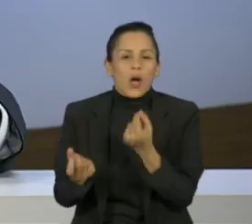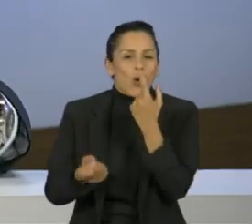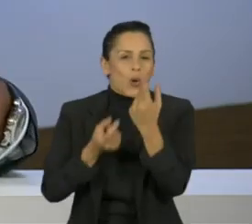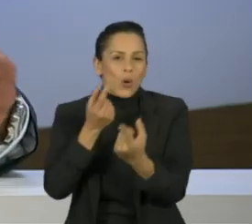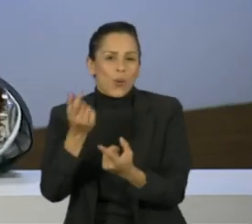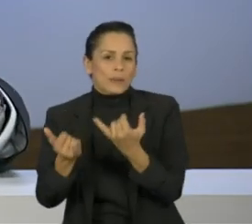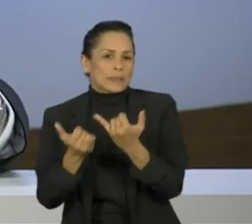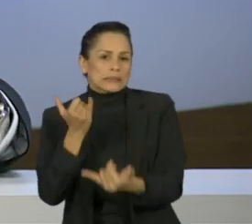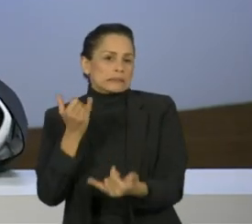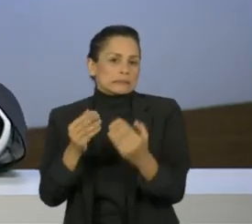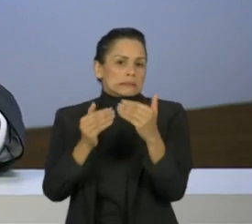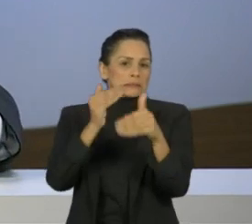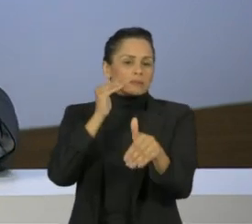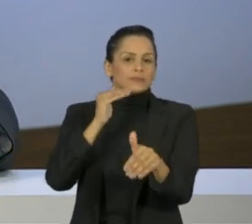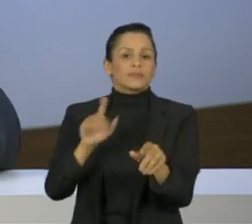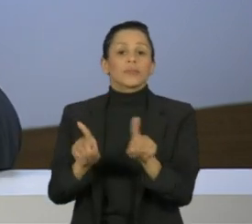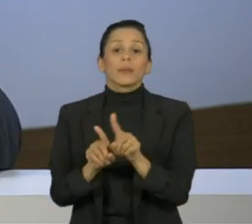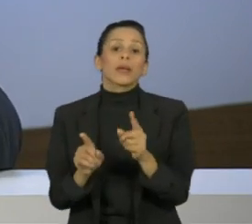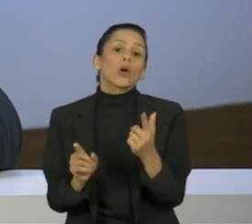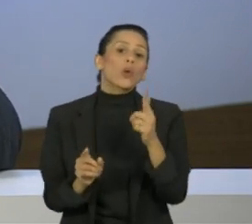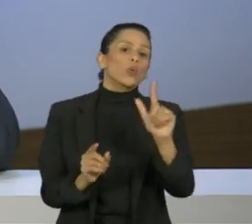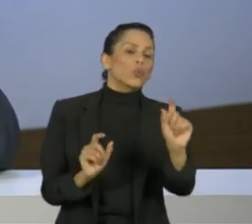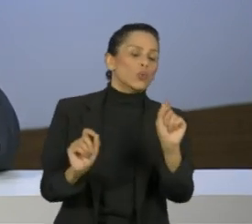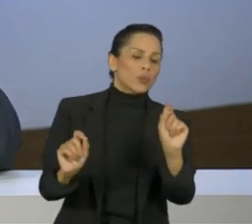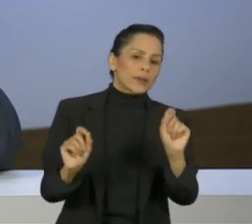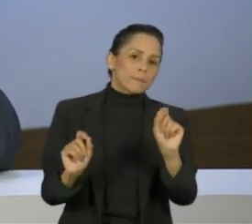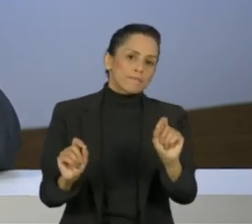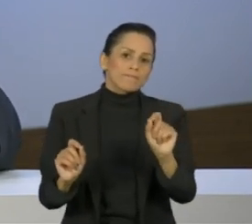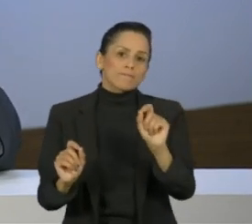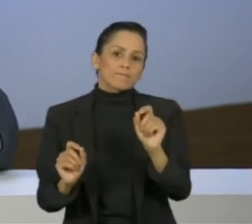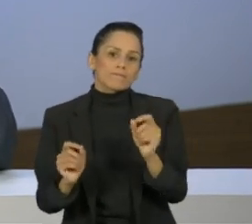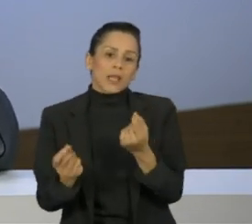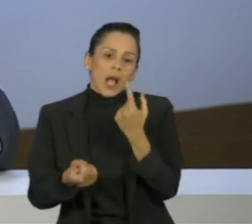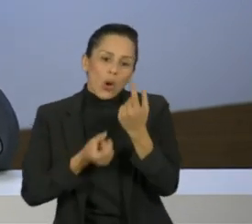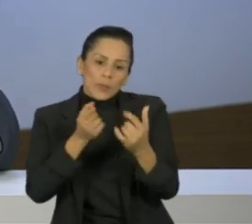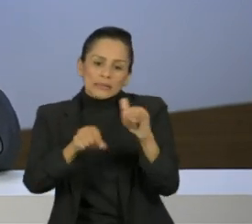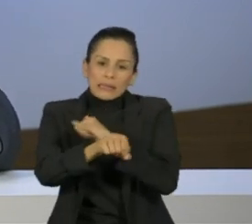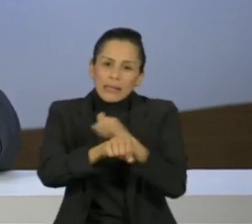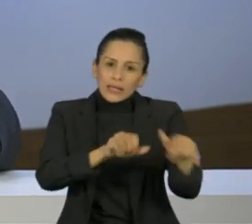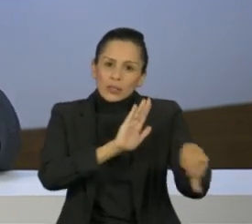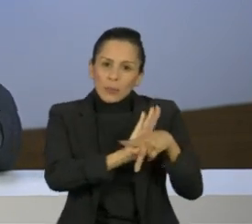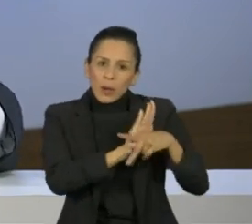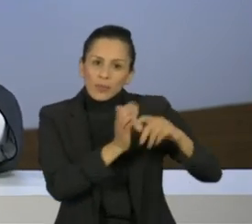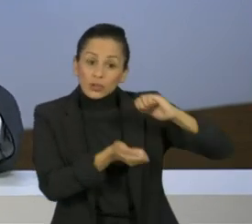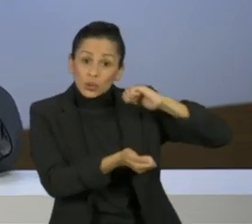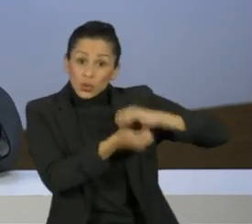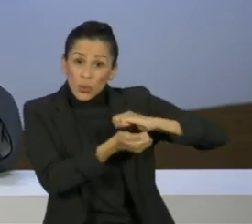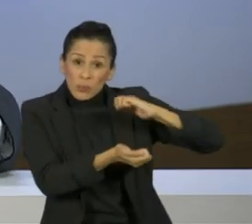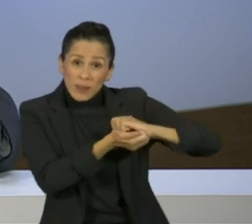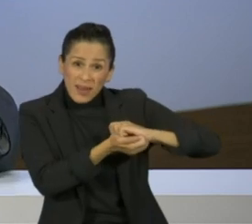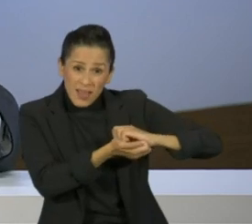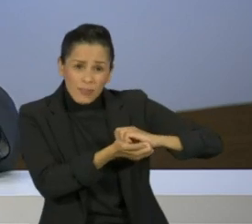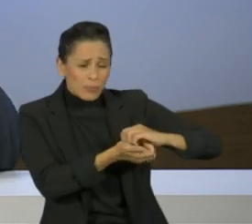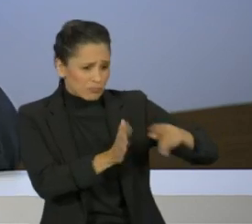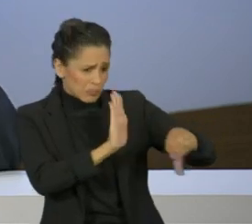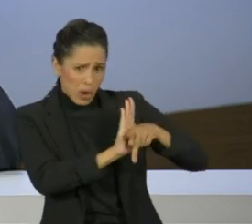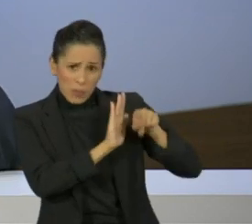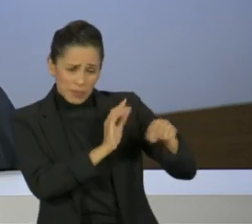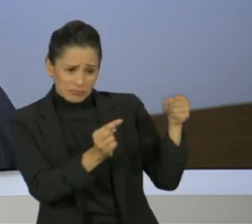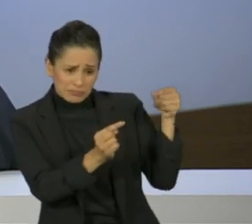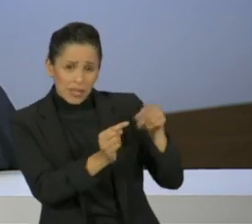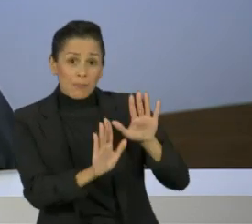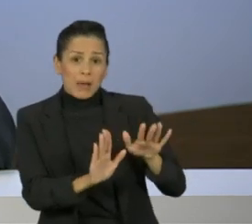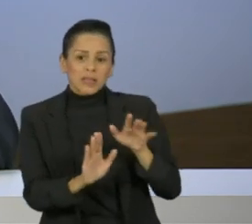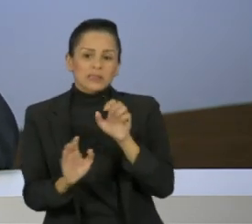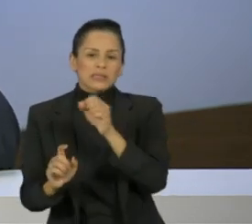artifícios que são parte do regimento do supremo mais que são interpretados como abuso de certa maneira se é que se pode